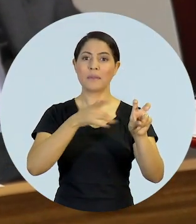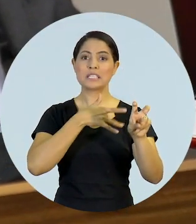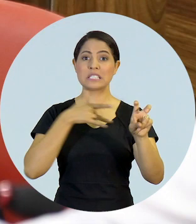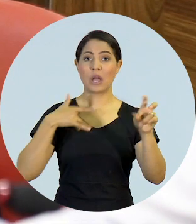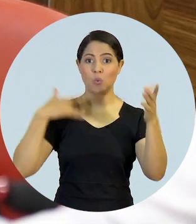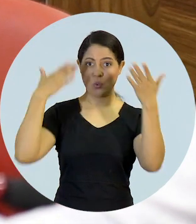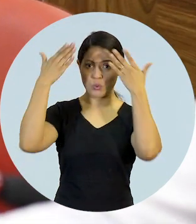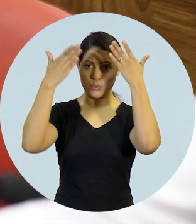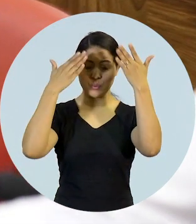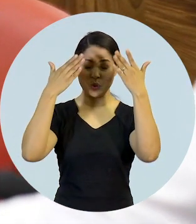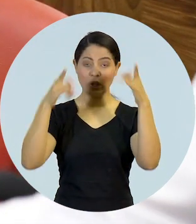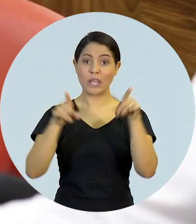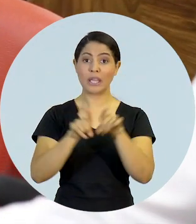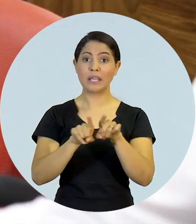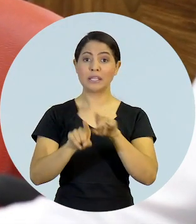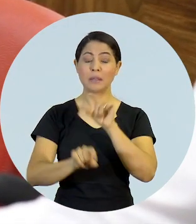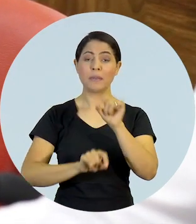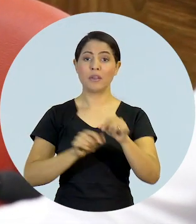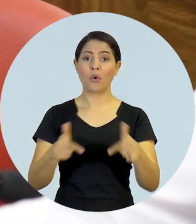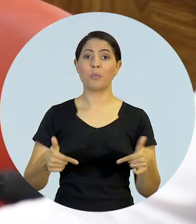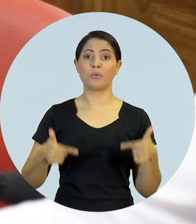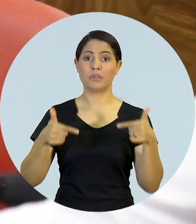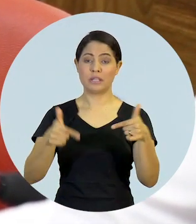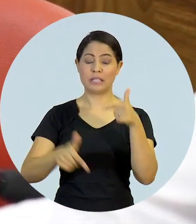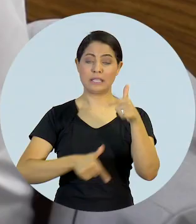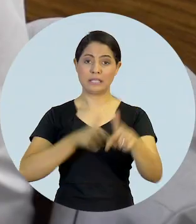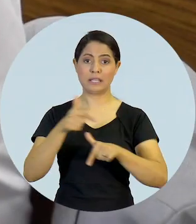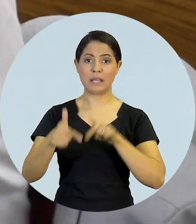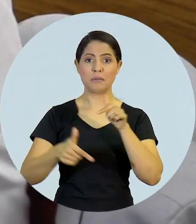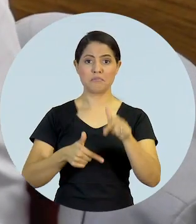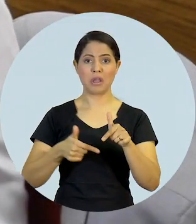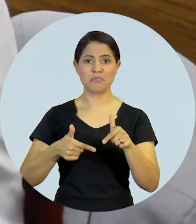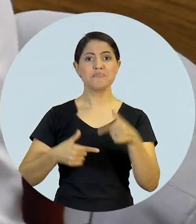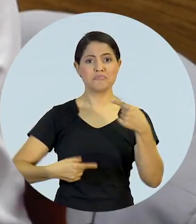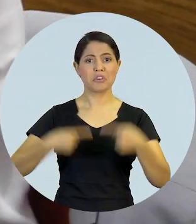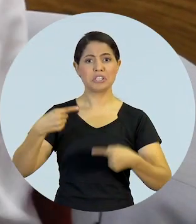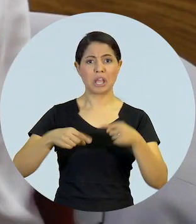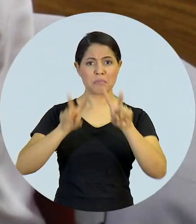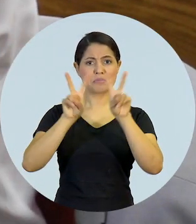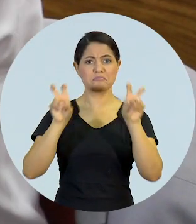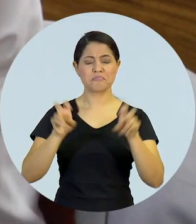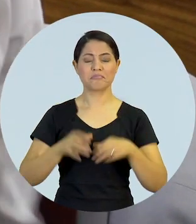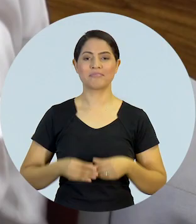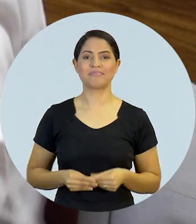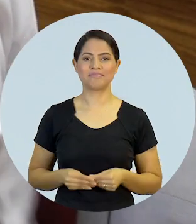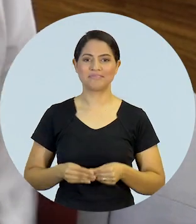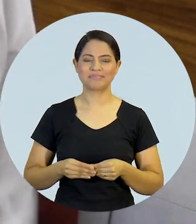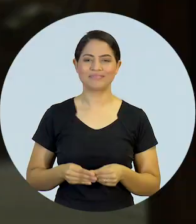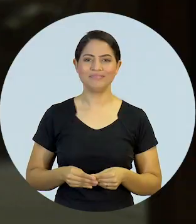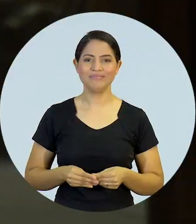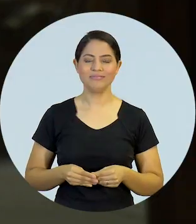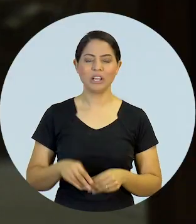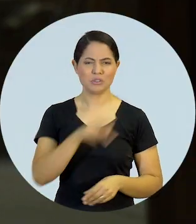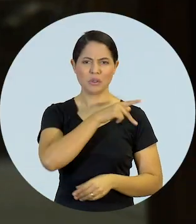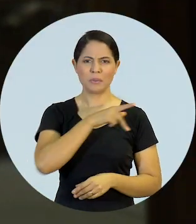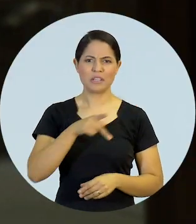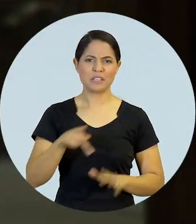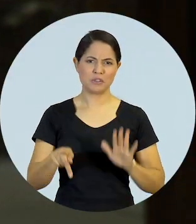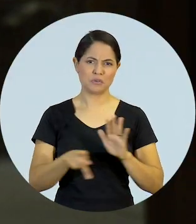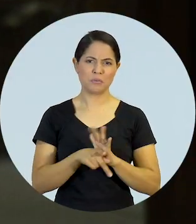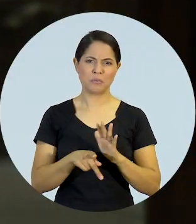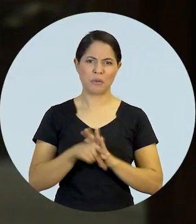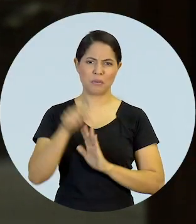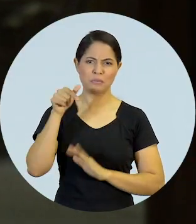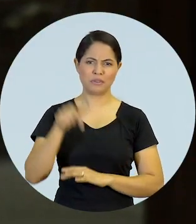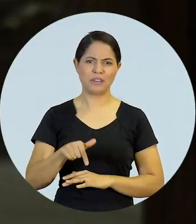referentes à saúde mental da advocacia e atuais condições de trabalho da classe estiveram em destaque. Como presidente da